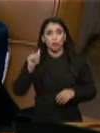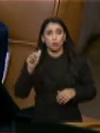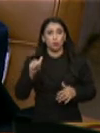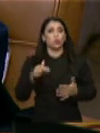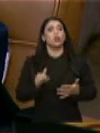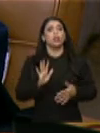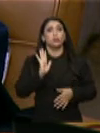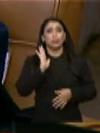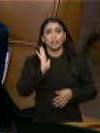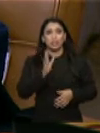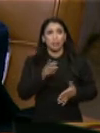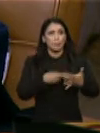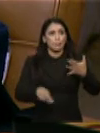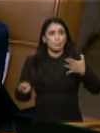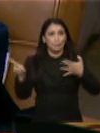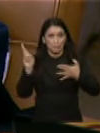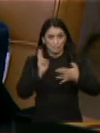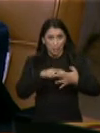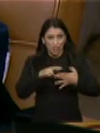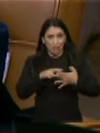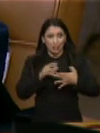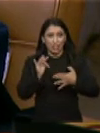julgada tributária.